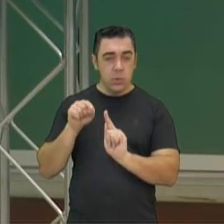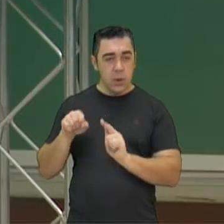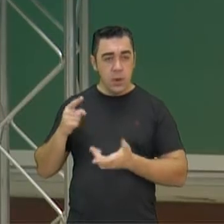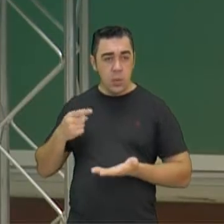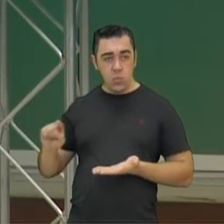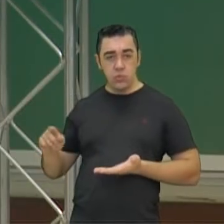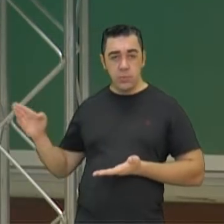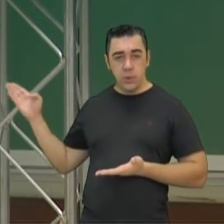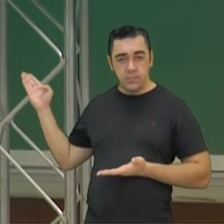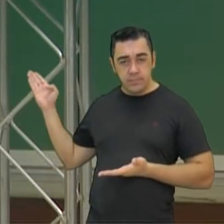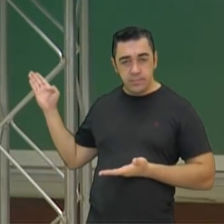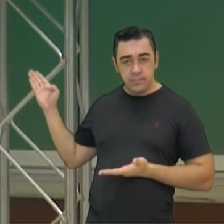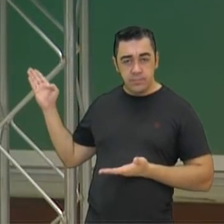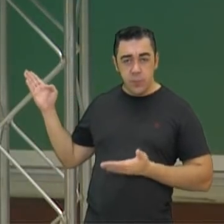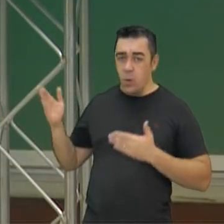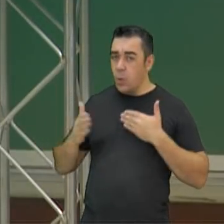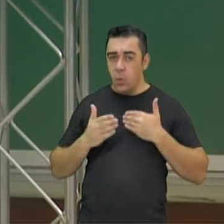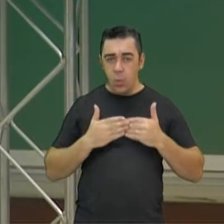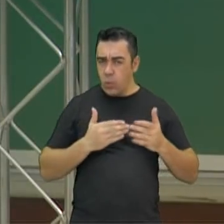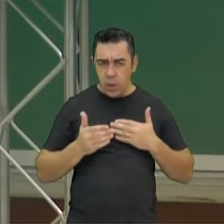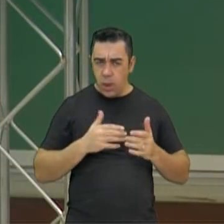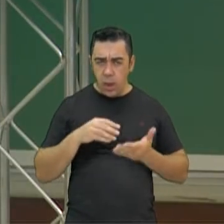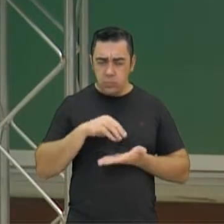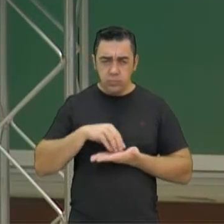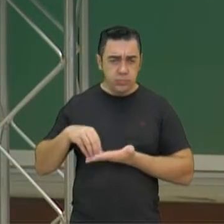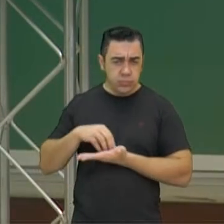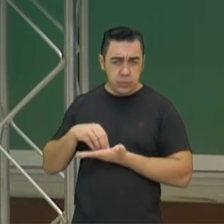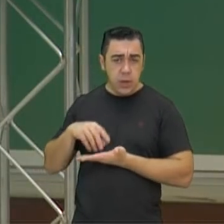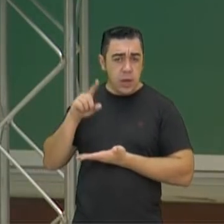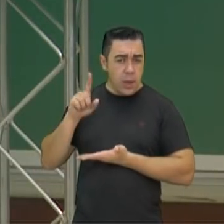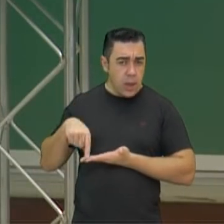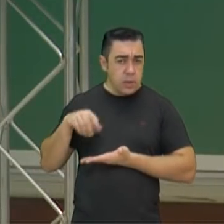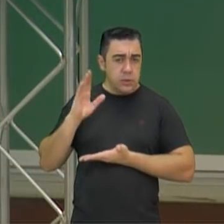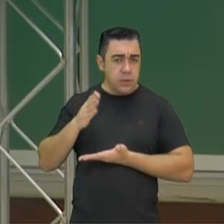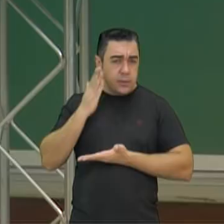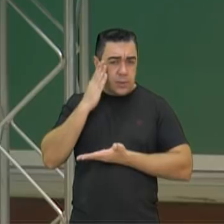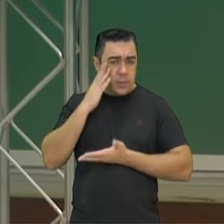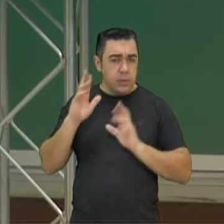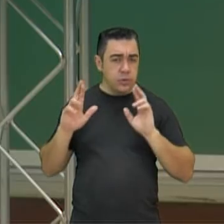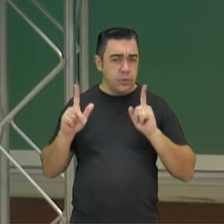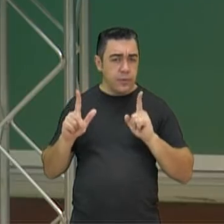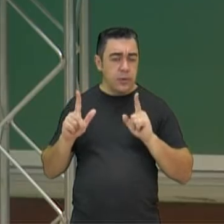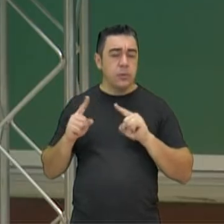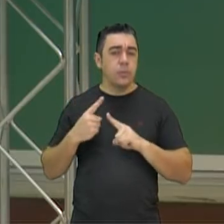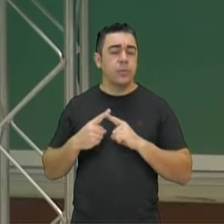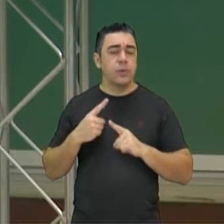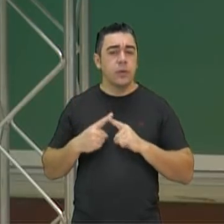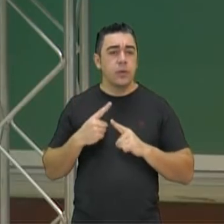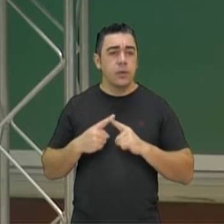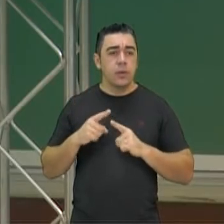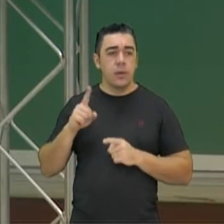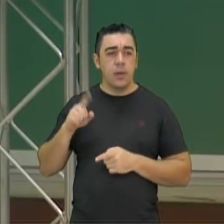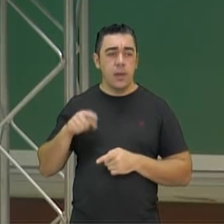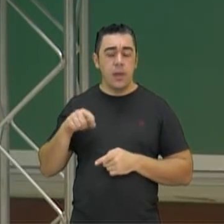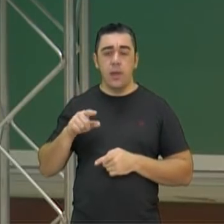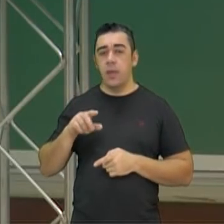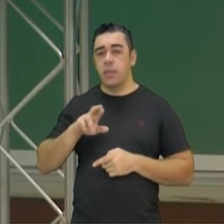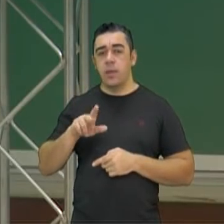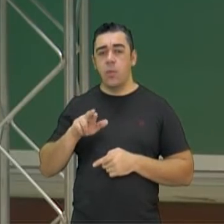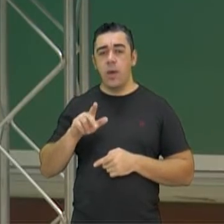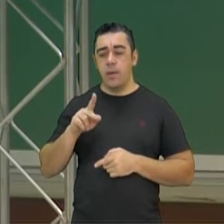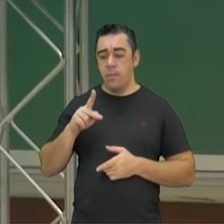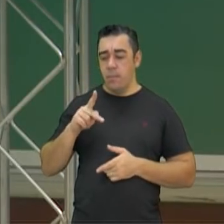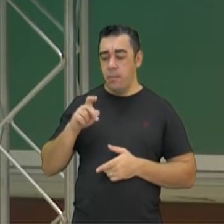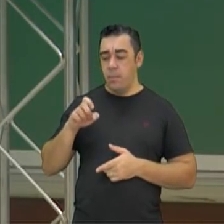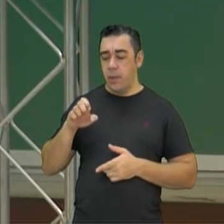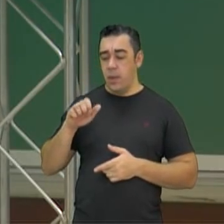né? Pode ser qualquer peça também. Aqui já é um pouquinho diferente essa peça, porque o peão ele não vai chegar nessa fileira